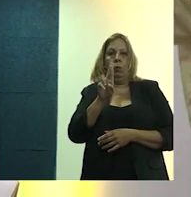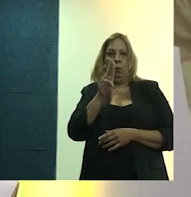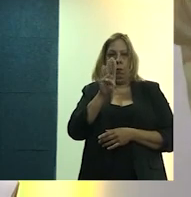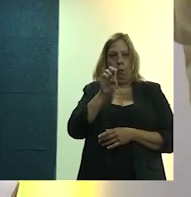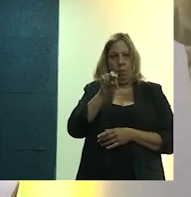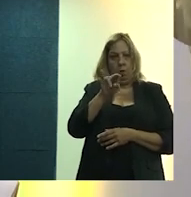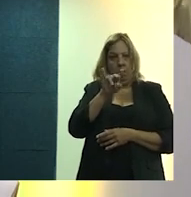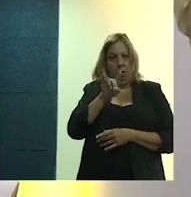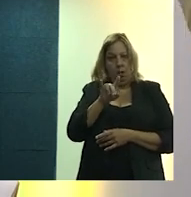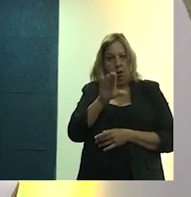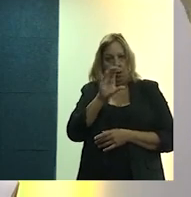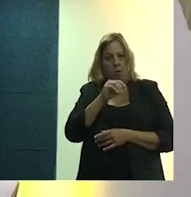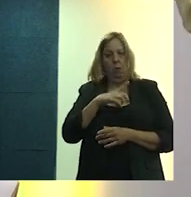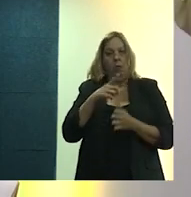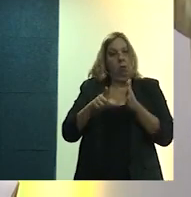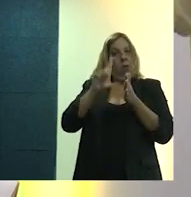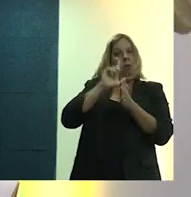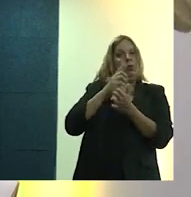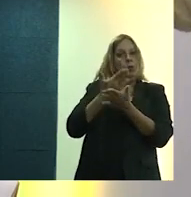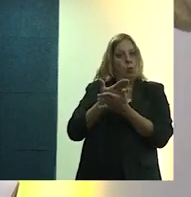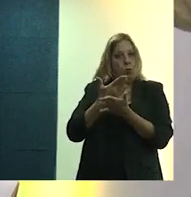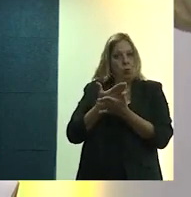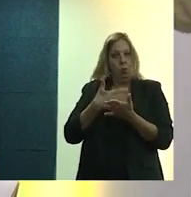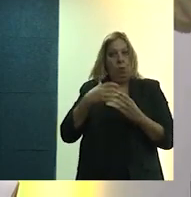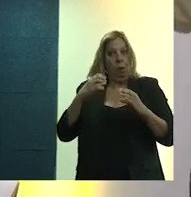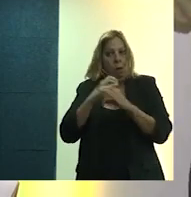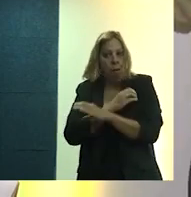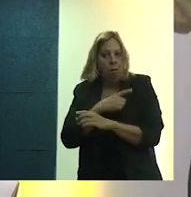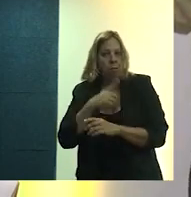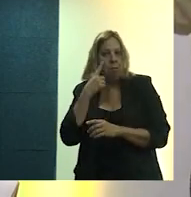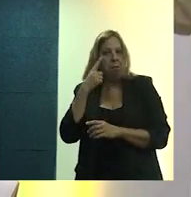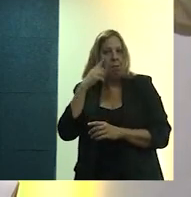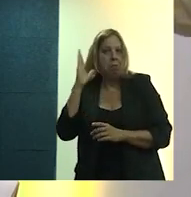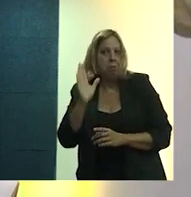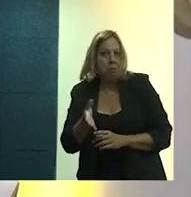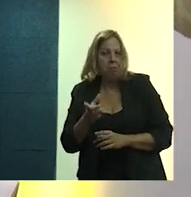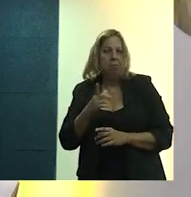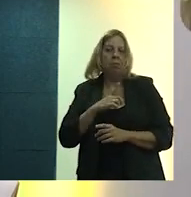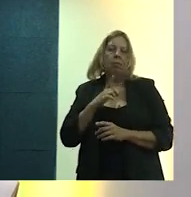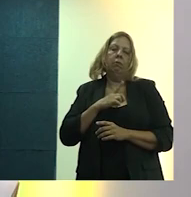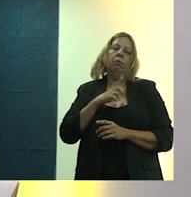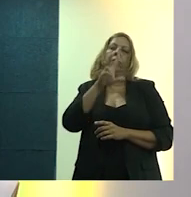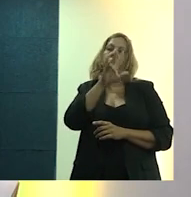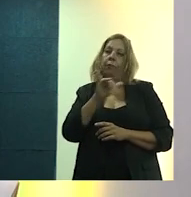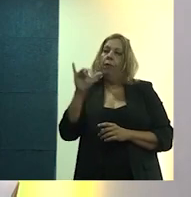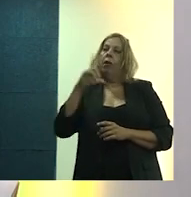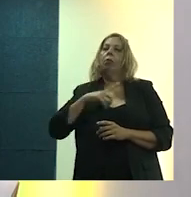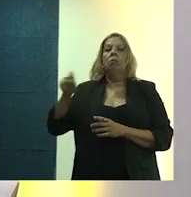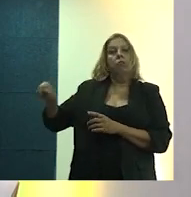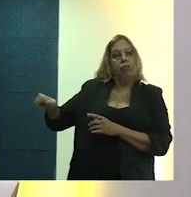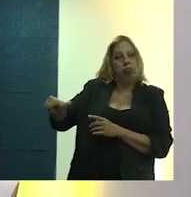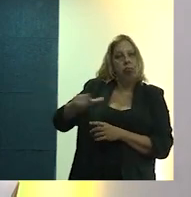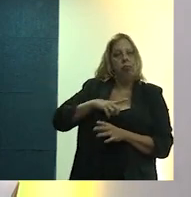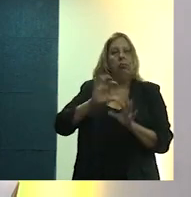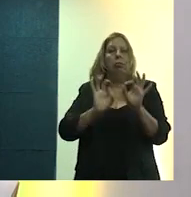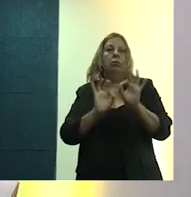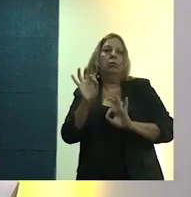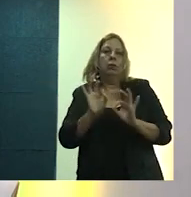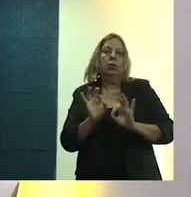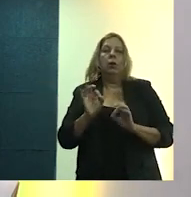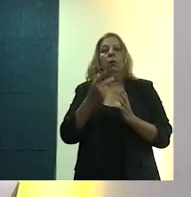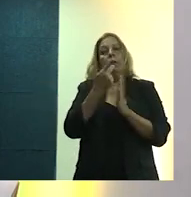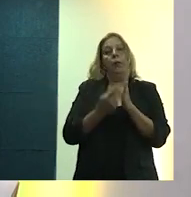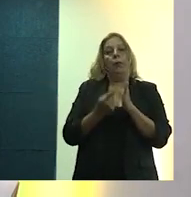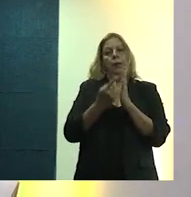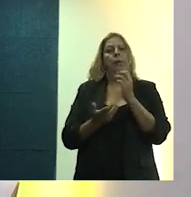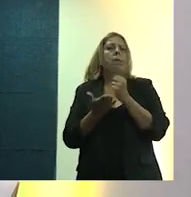nesse estudo para eliminar que é o que conclui esse plano de ação Periferia viva a gente vai financiar também a elaboração de